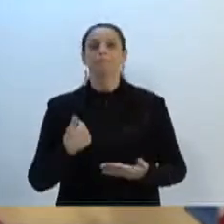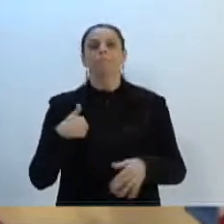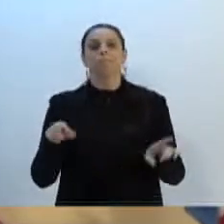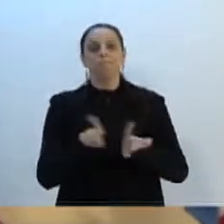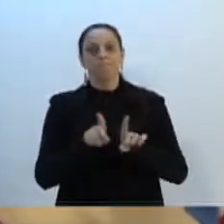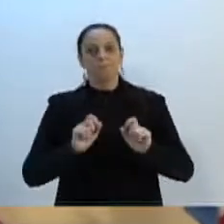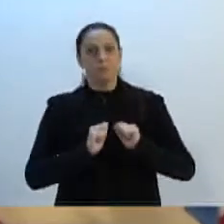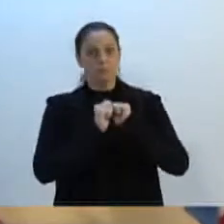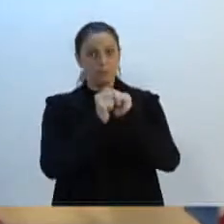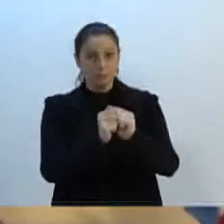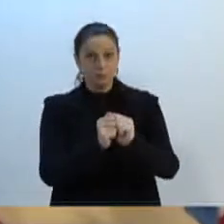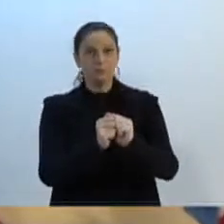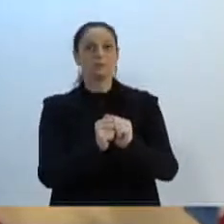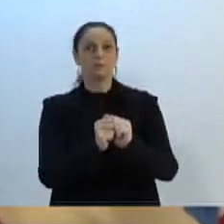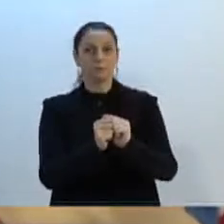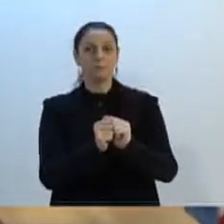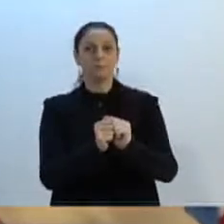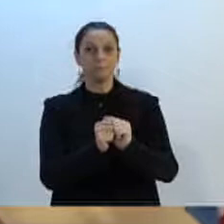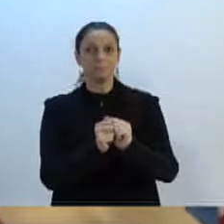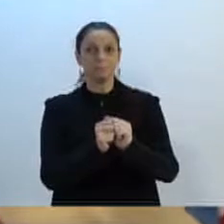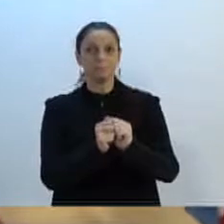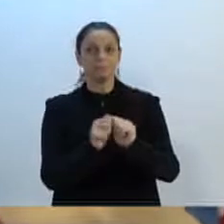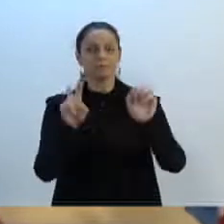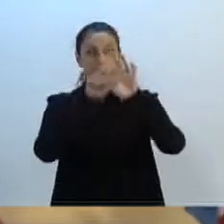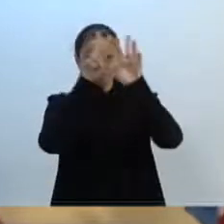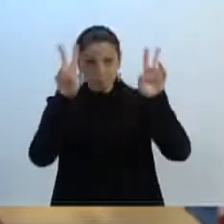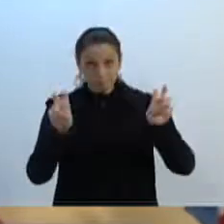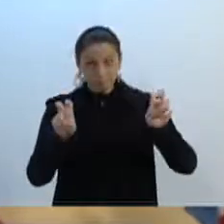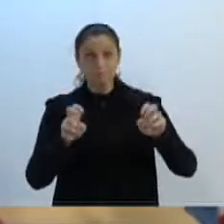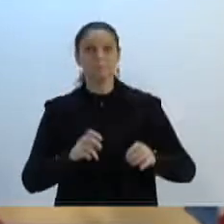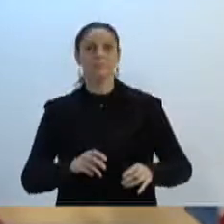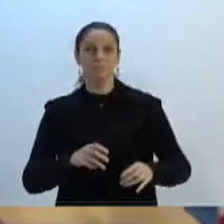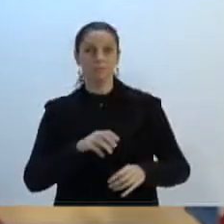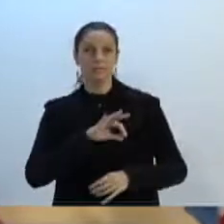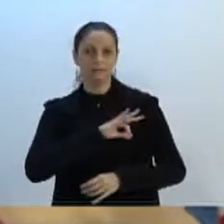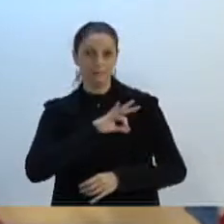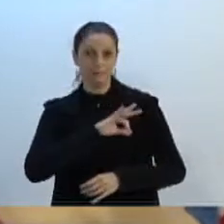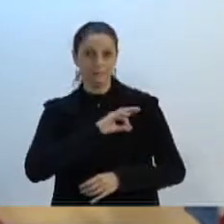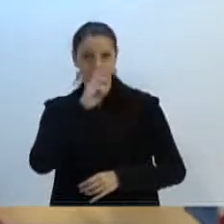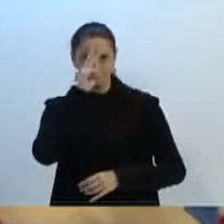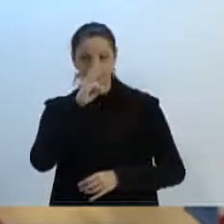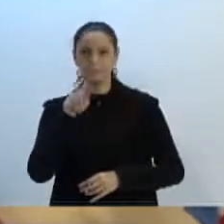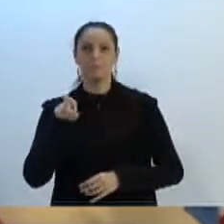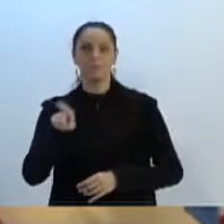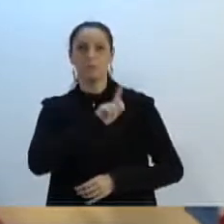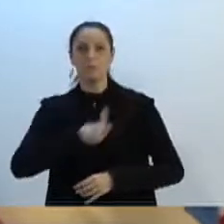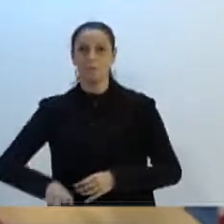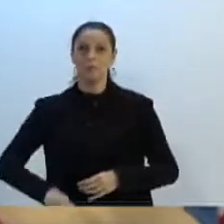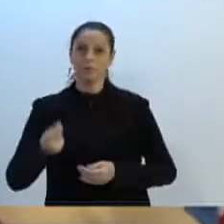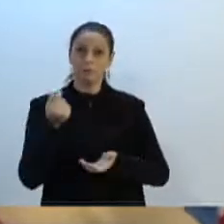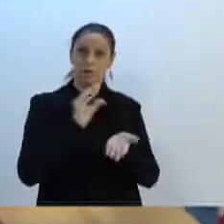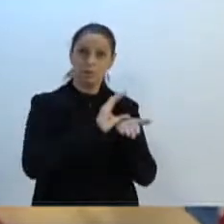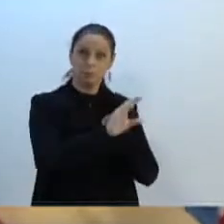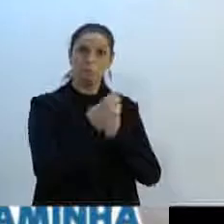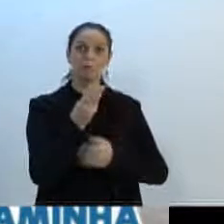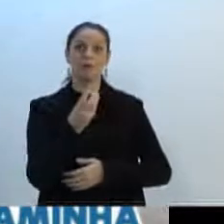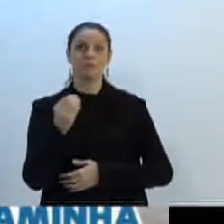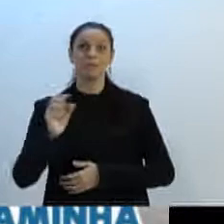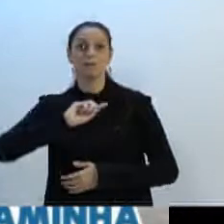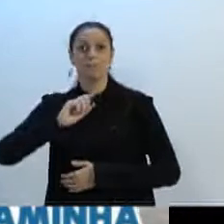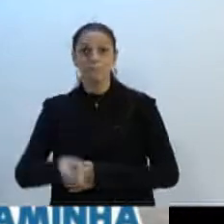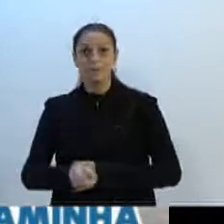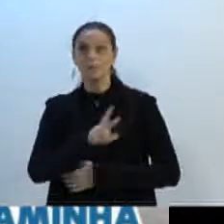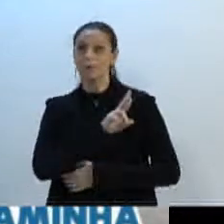presente também nessa questão do 10º Batalhão de Infantaria, onde fizeram ali o repasse de R$300 mil, tem uma foto ali, e aqui